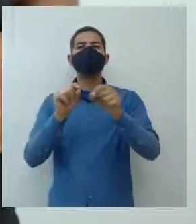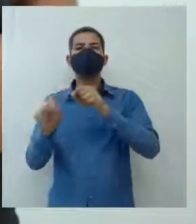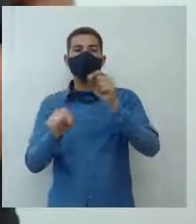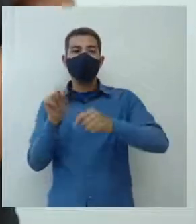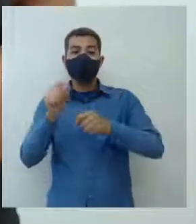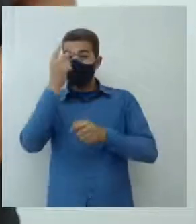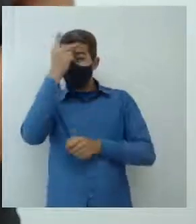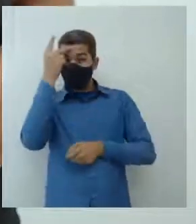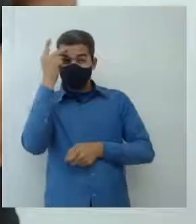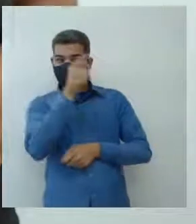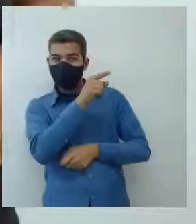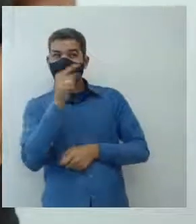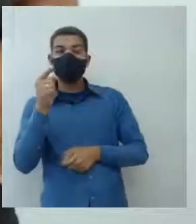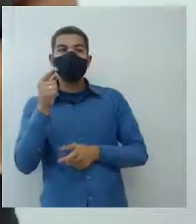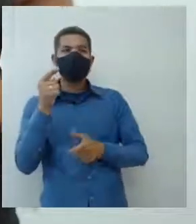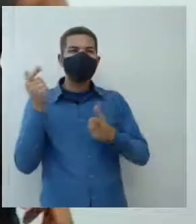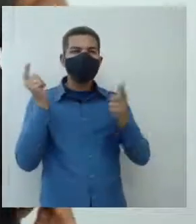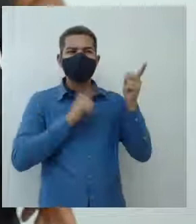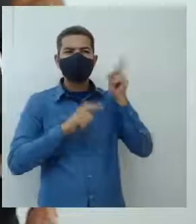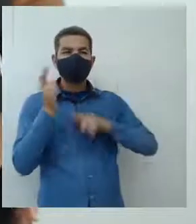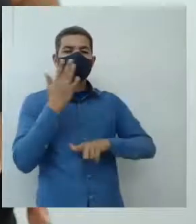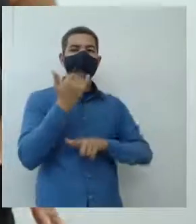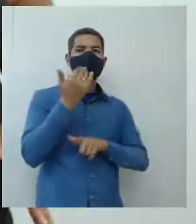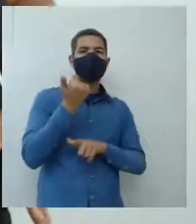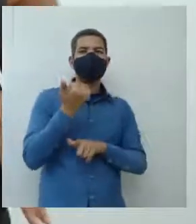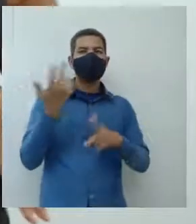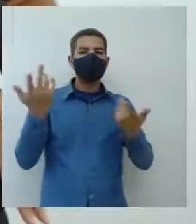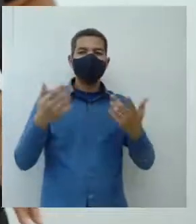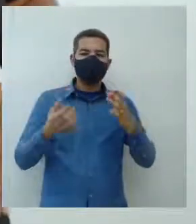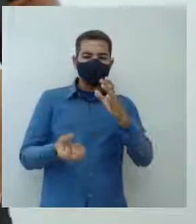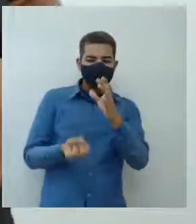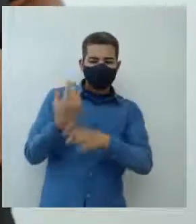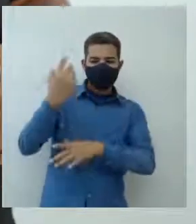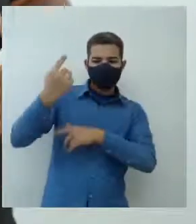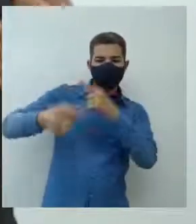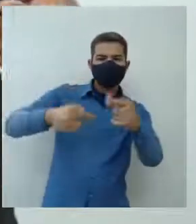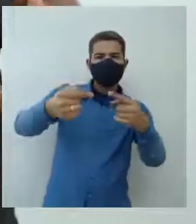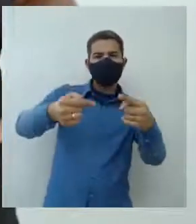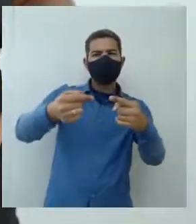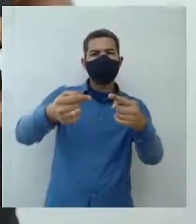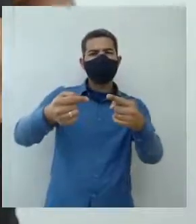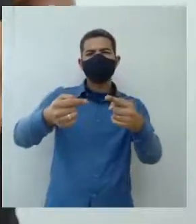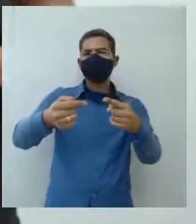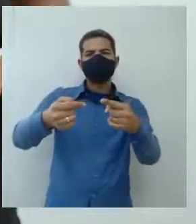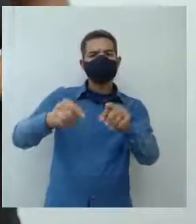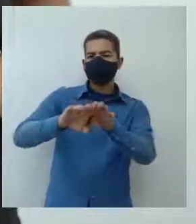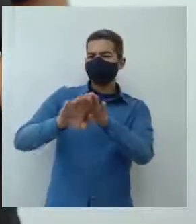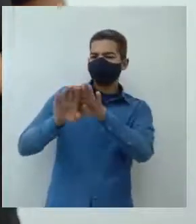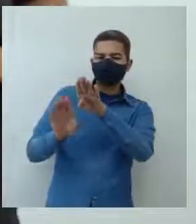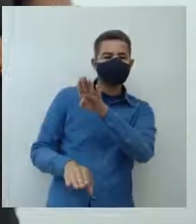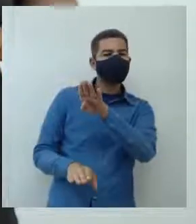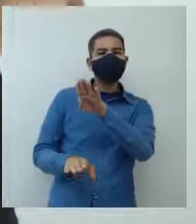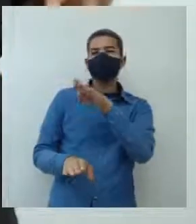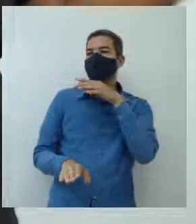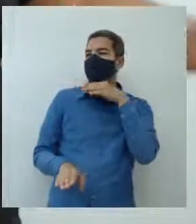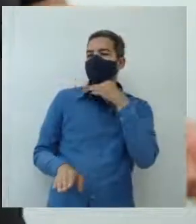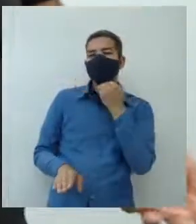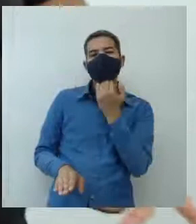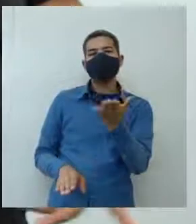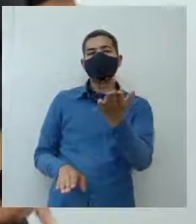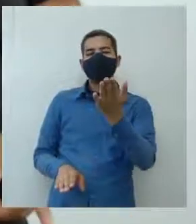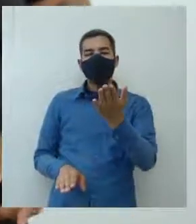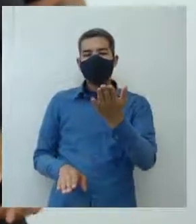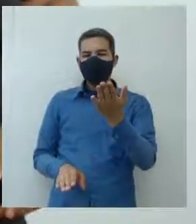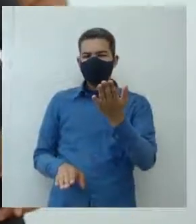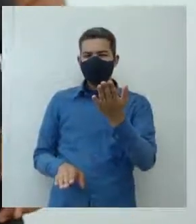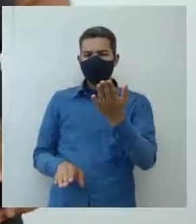recursos alimentares e à matéria-prima na sociedade. Então a gente vai ver esses acessos que os recursos, se estão chegando,